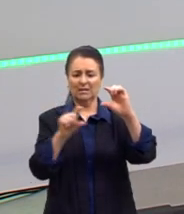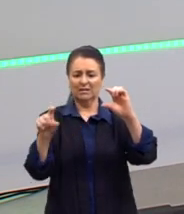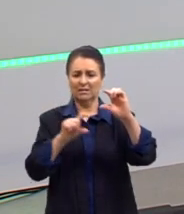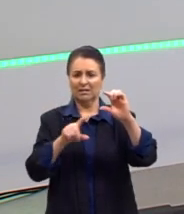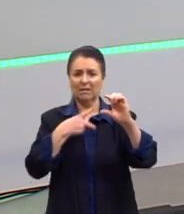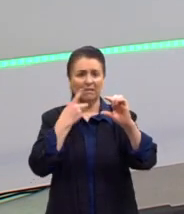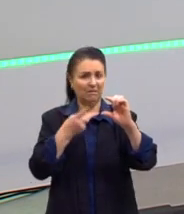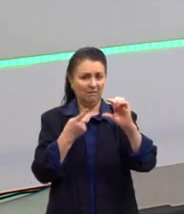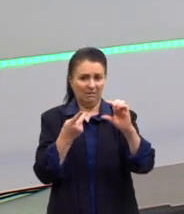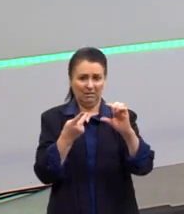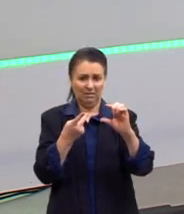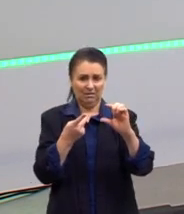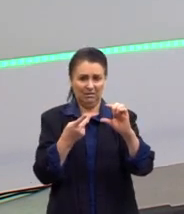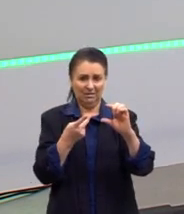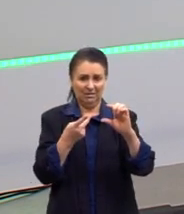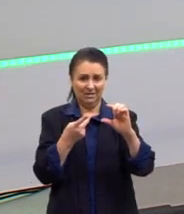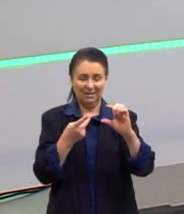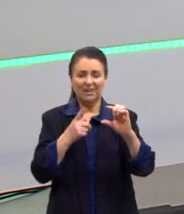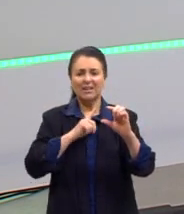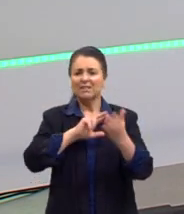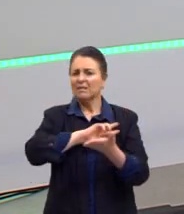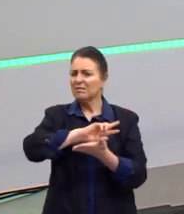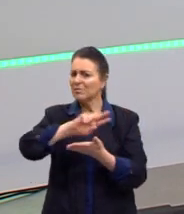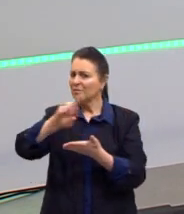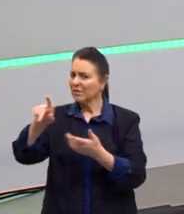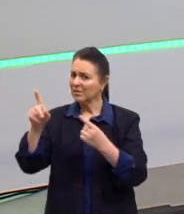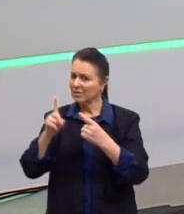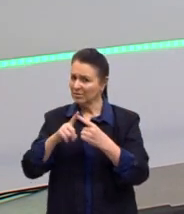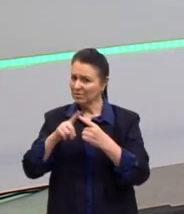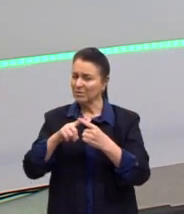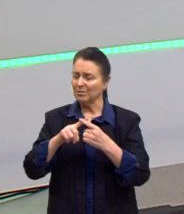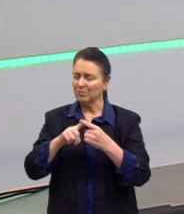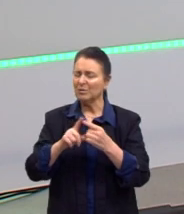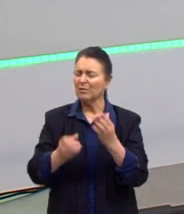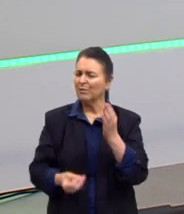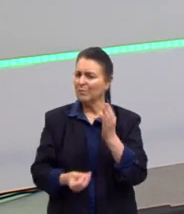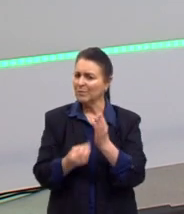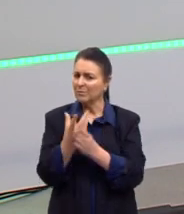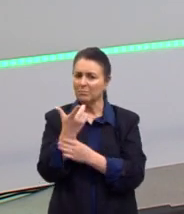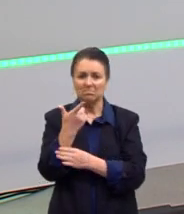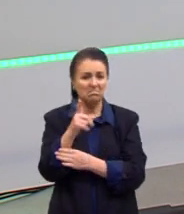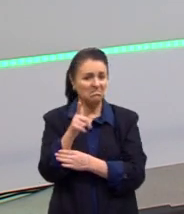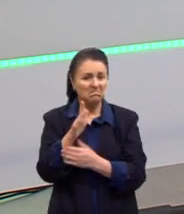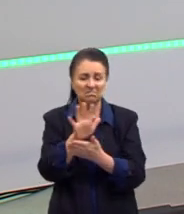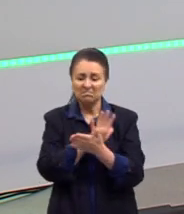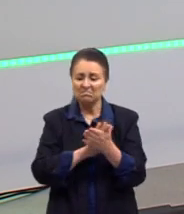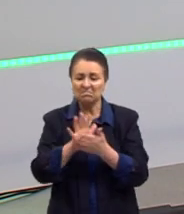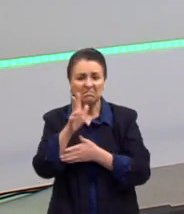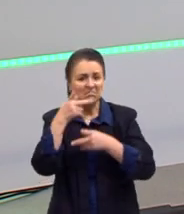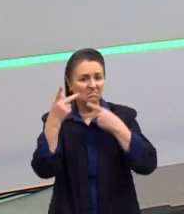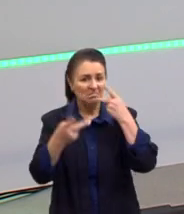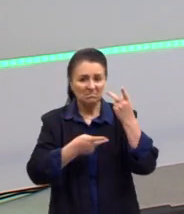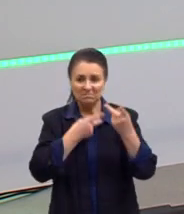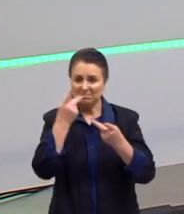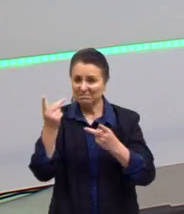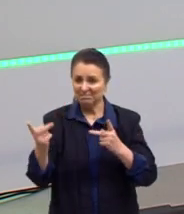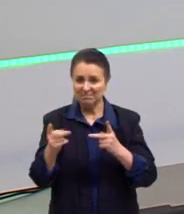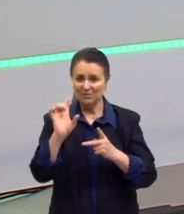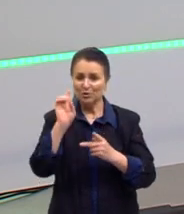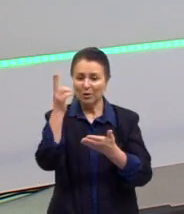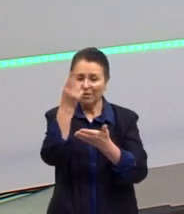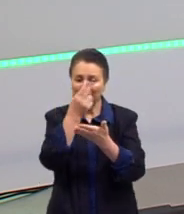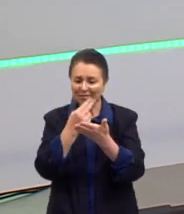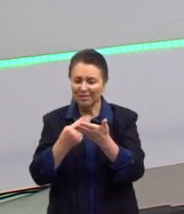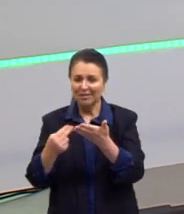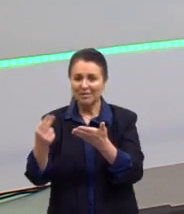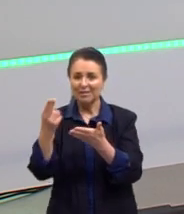a gente tem diversos tirinhas aí que já foram produzidas que não tem falas né na sua